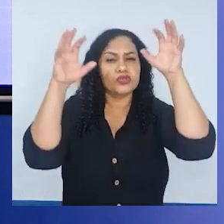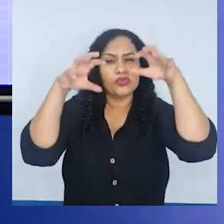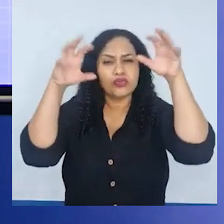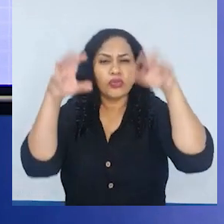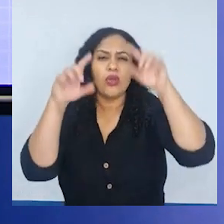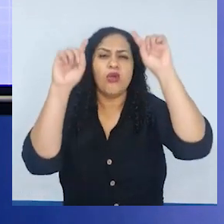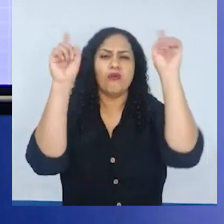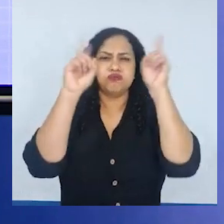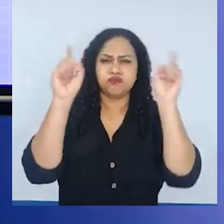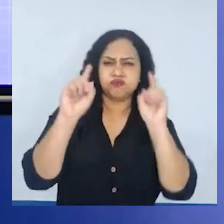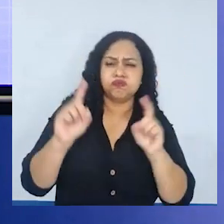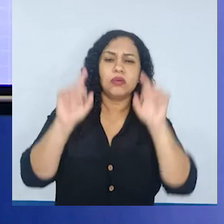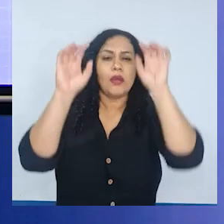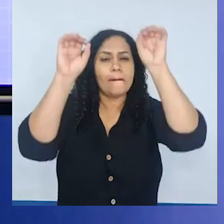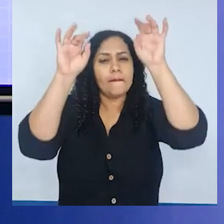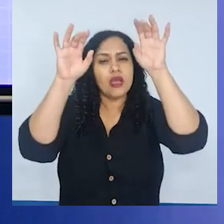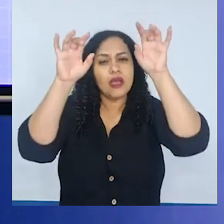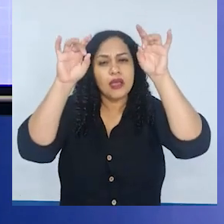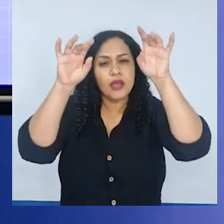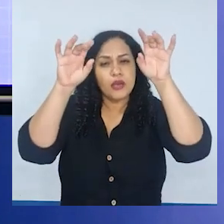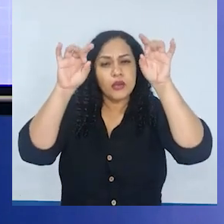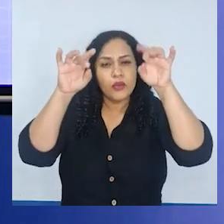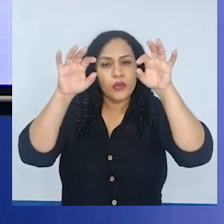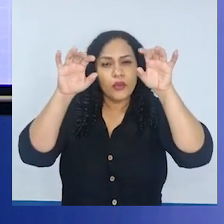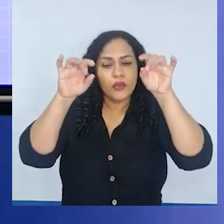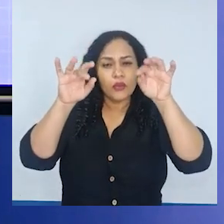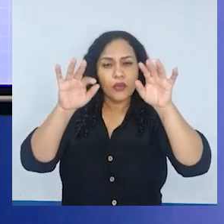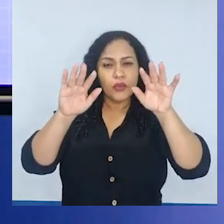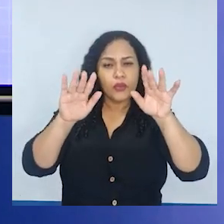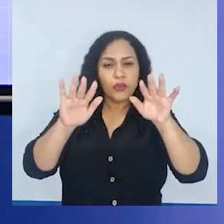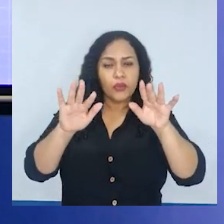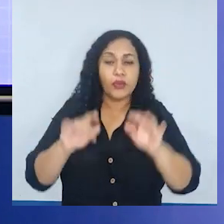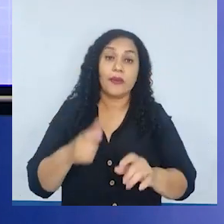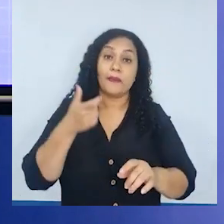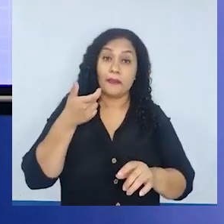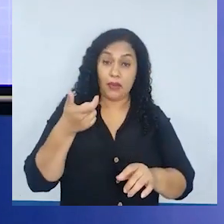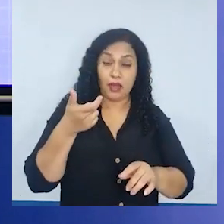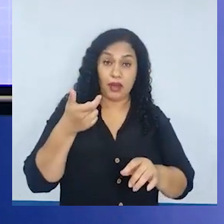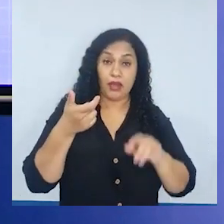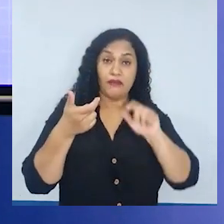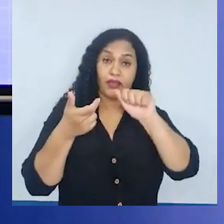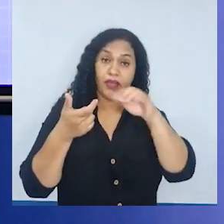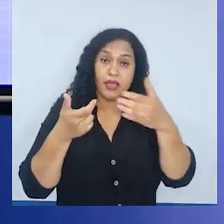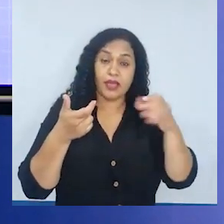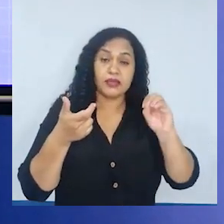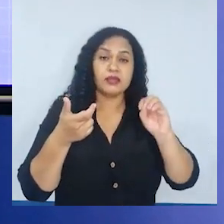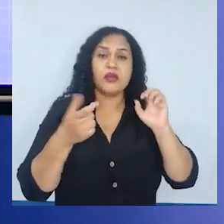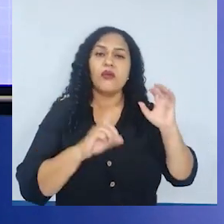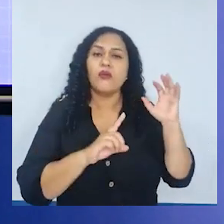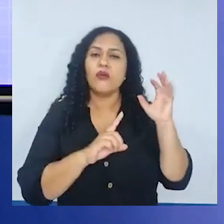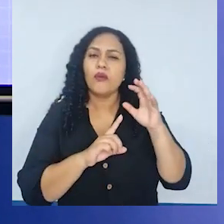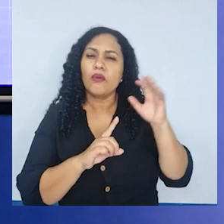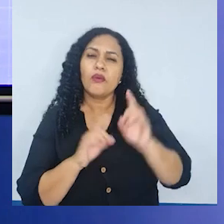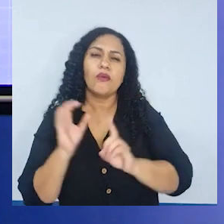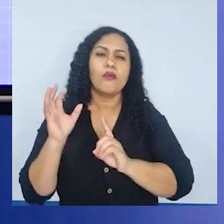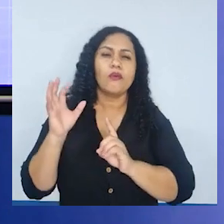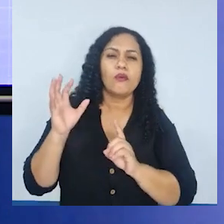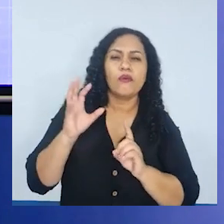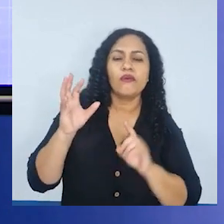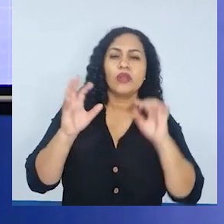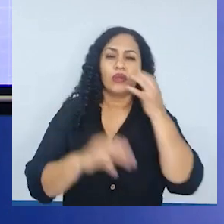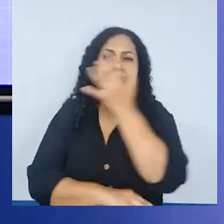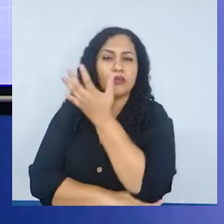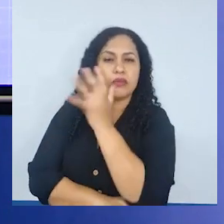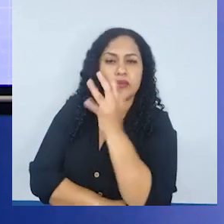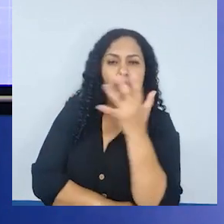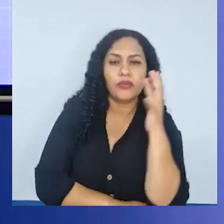Chover, trovejar, nevar. Todas essas palavras que indicam ação, estado ou fenômeno da